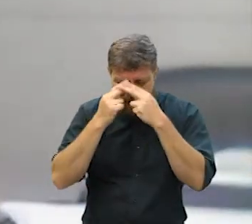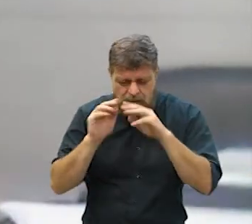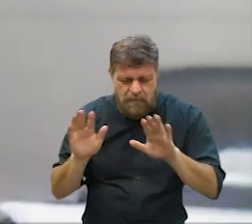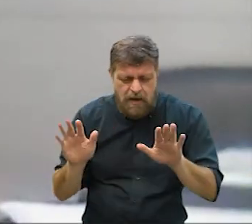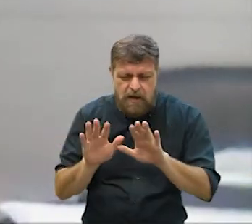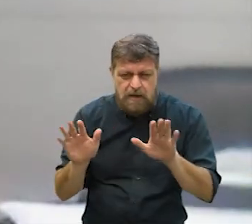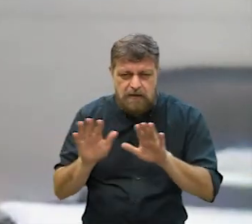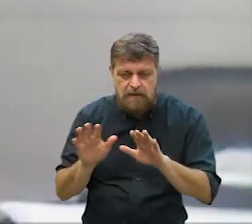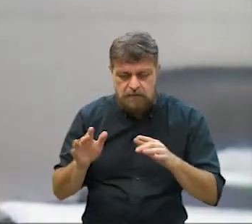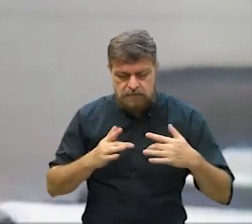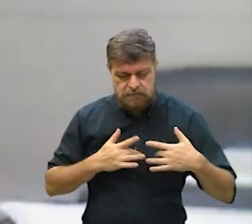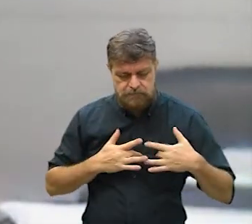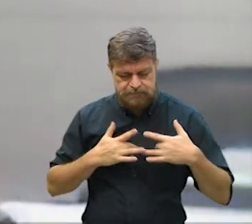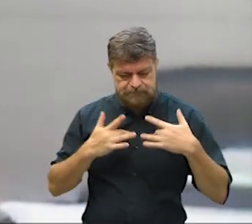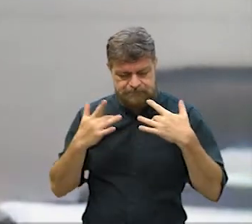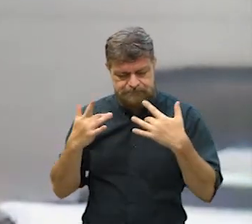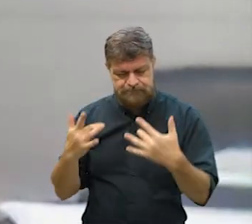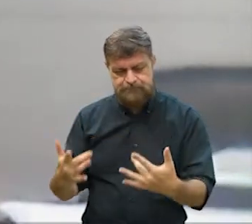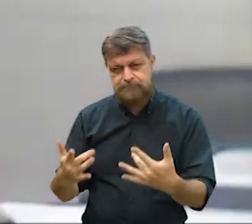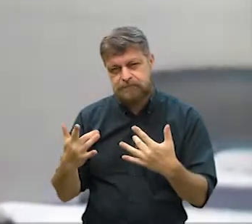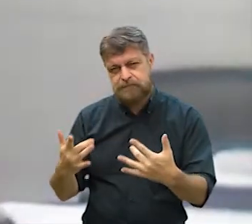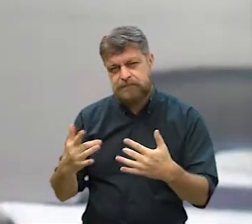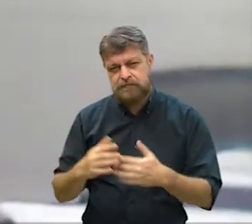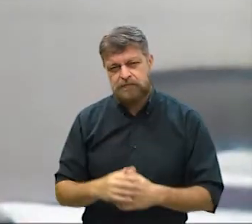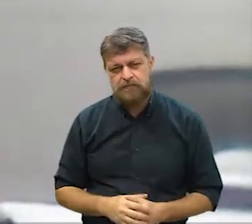muito solidários, são muito